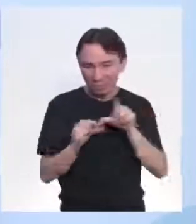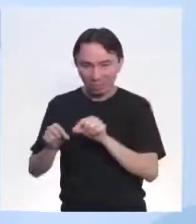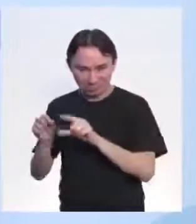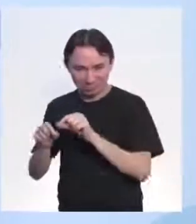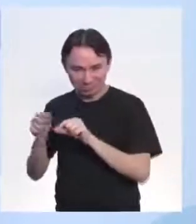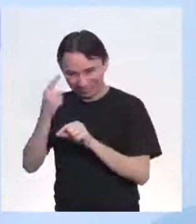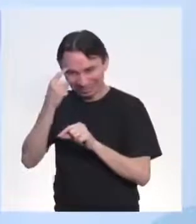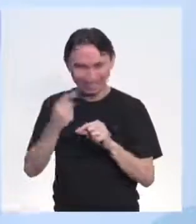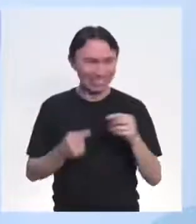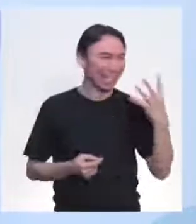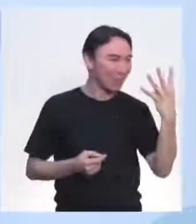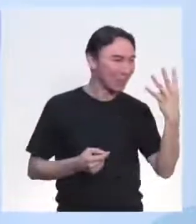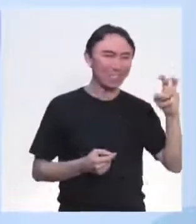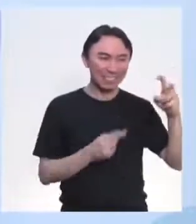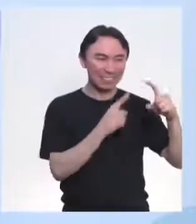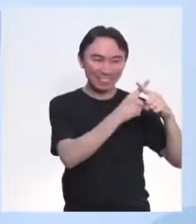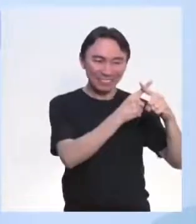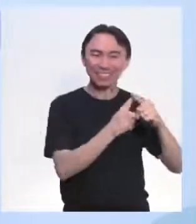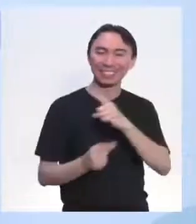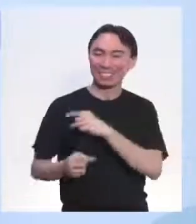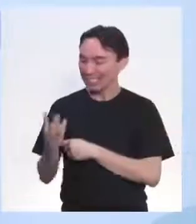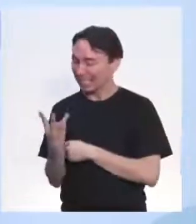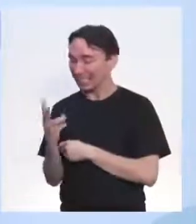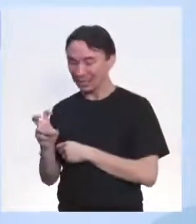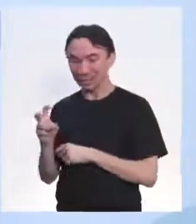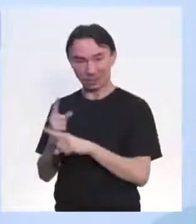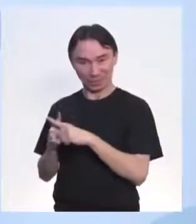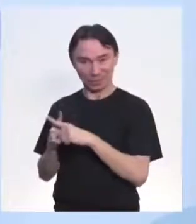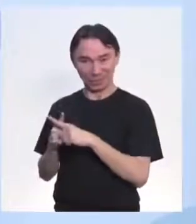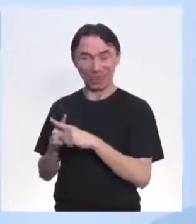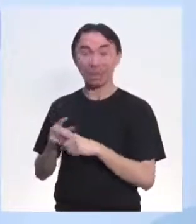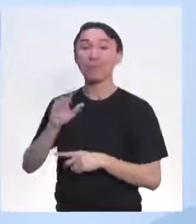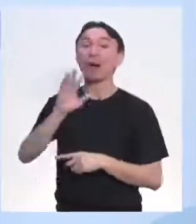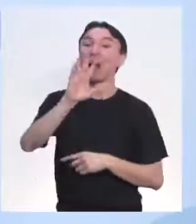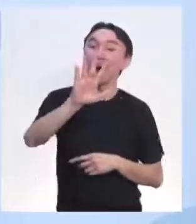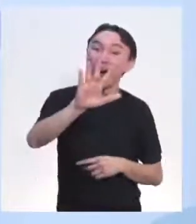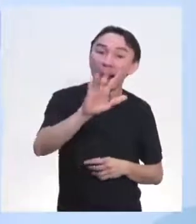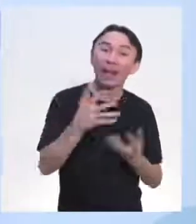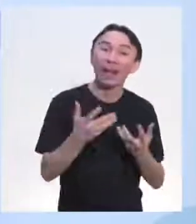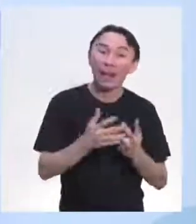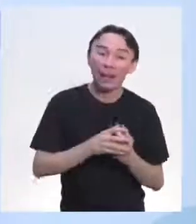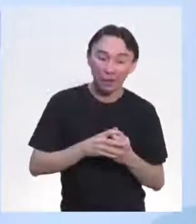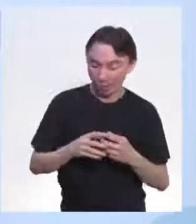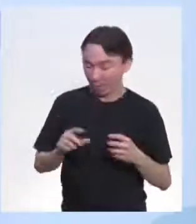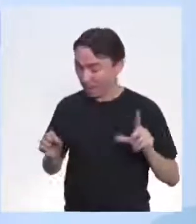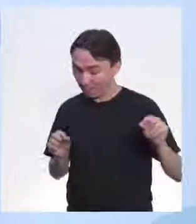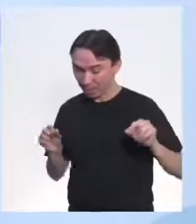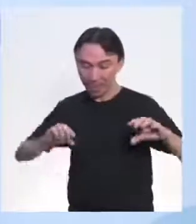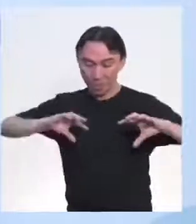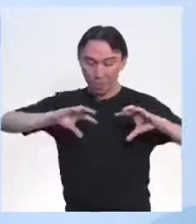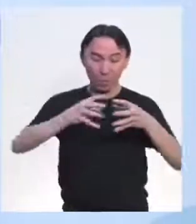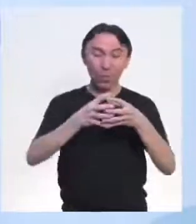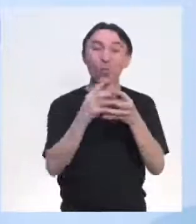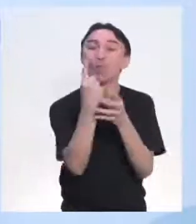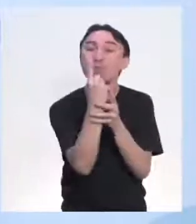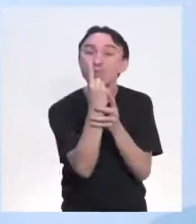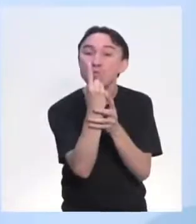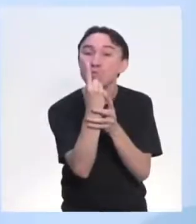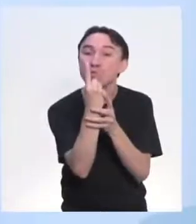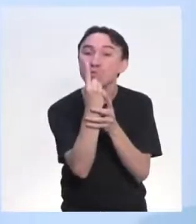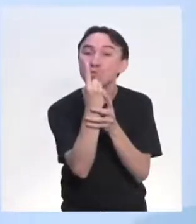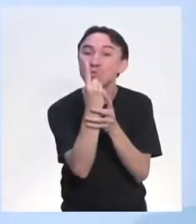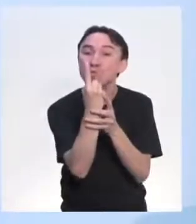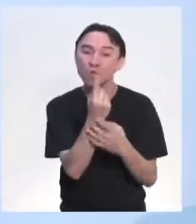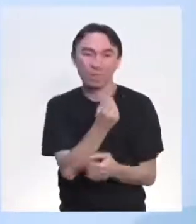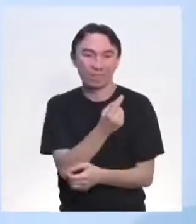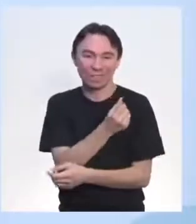pegar 4 alunos da segunda B. Só que eu quero formar um time com 6 alunos. Então, o que eu faço? Eu vou